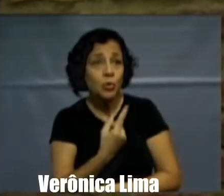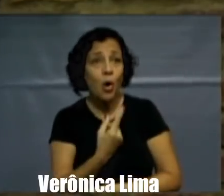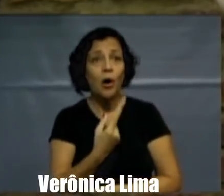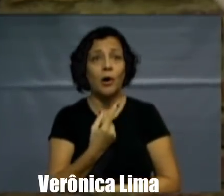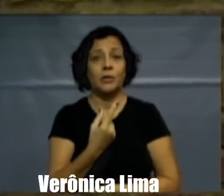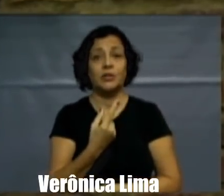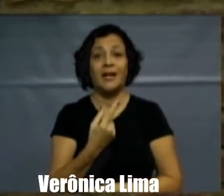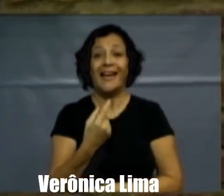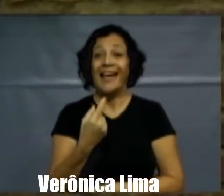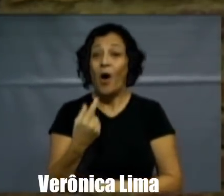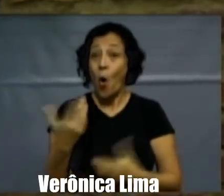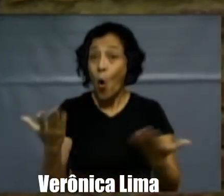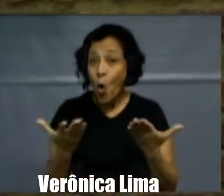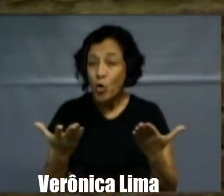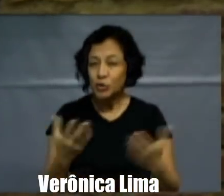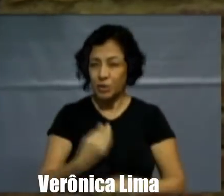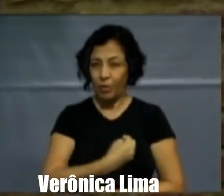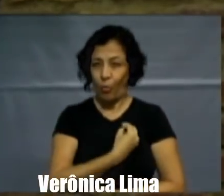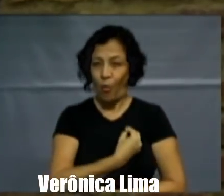paulatinamente.